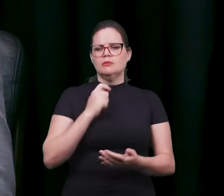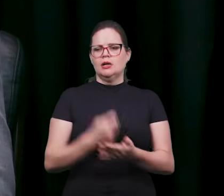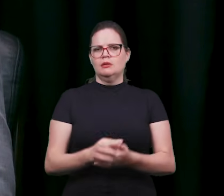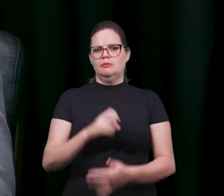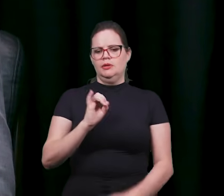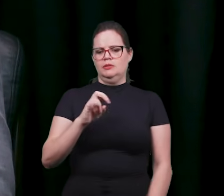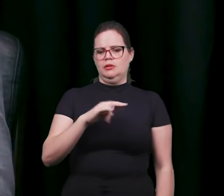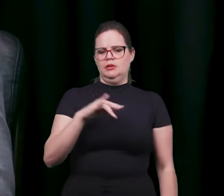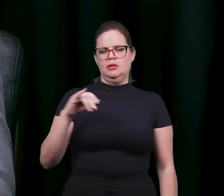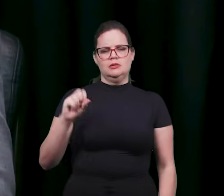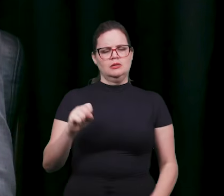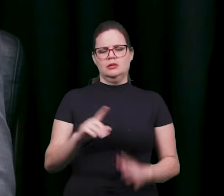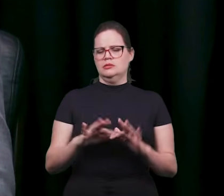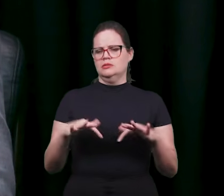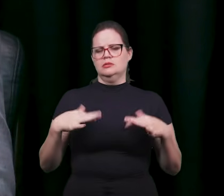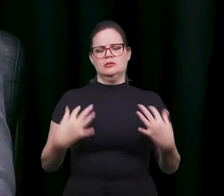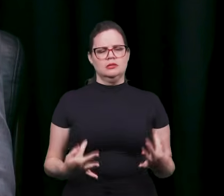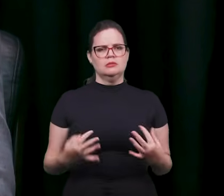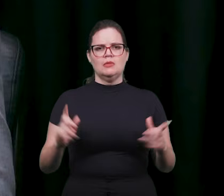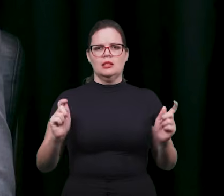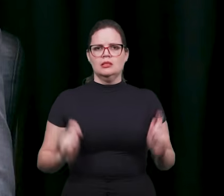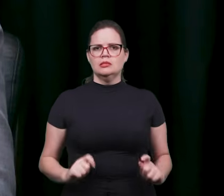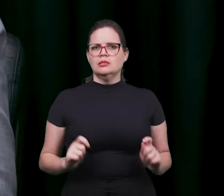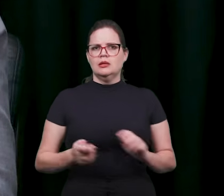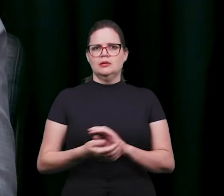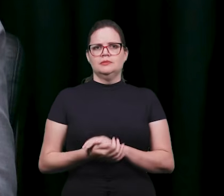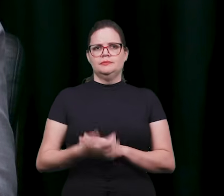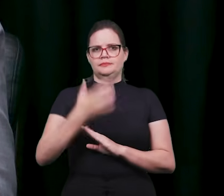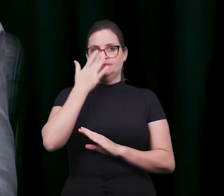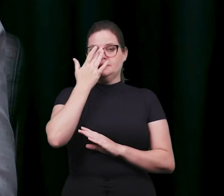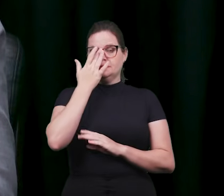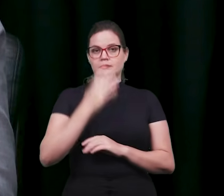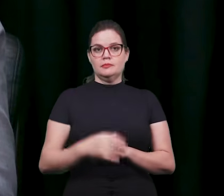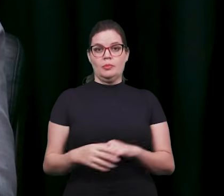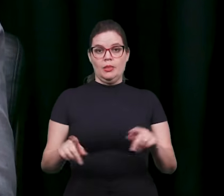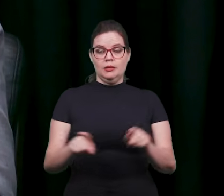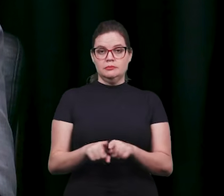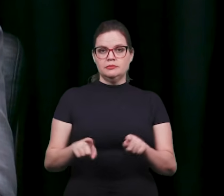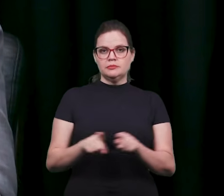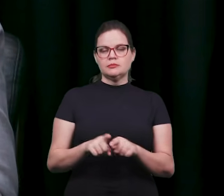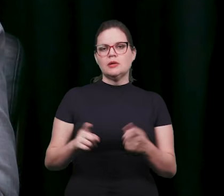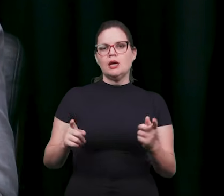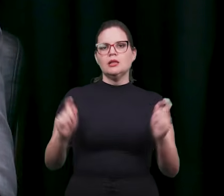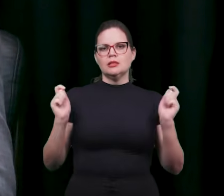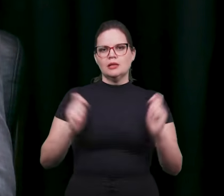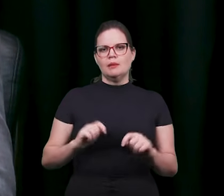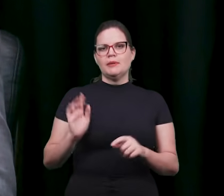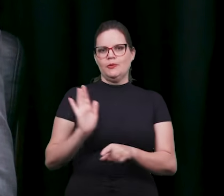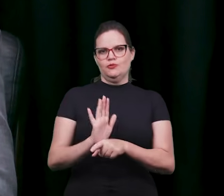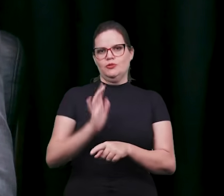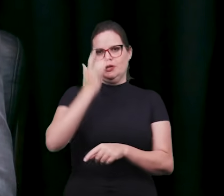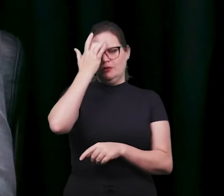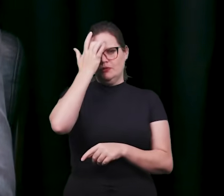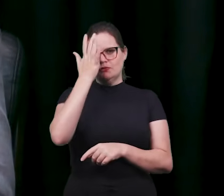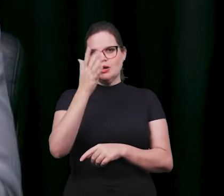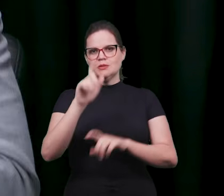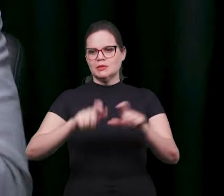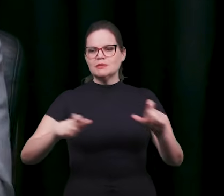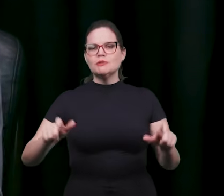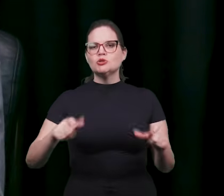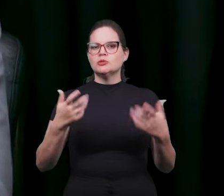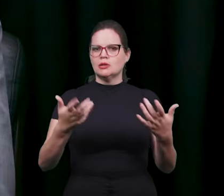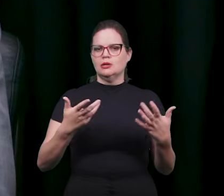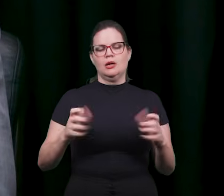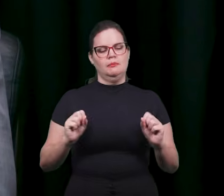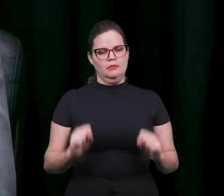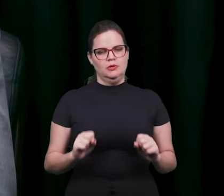INSS, é algo muito simples. Não só é o microempreendedor, mas também como foi facilitado esse acesso para esse